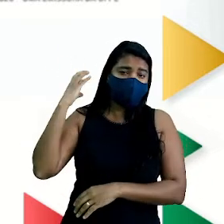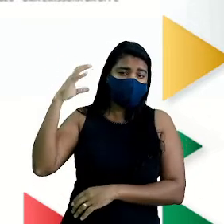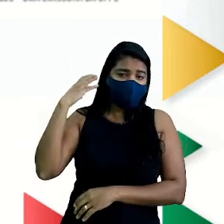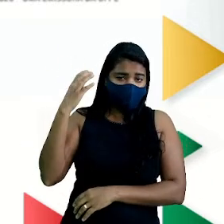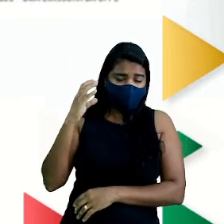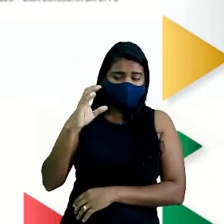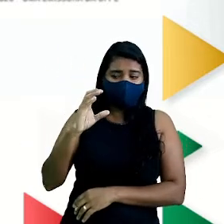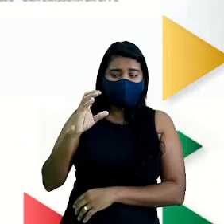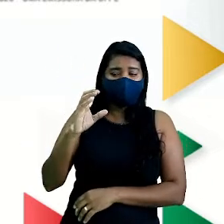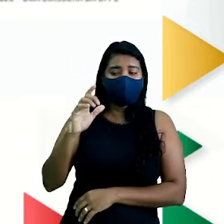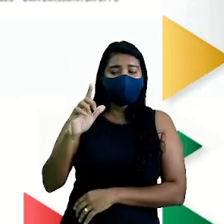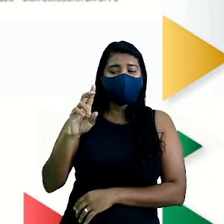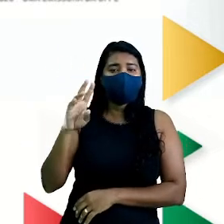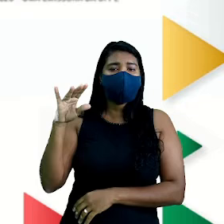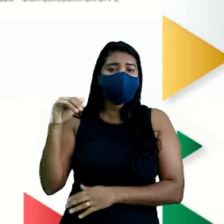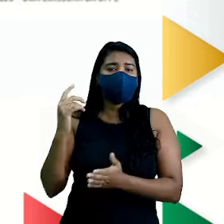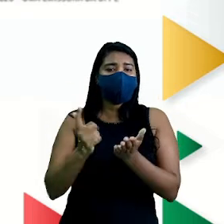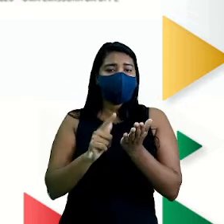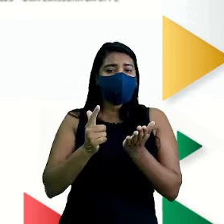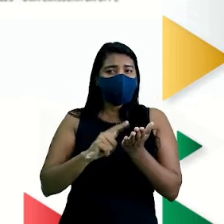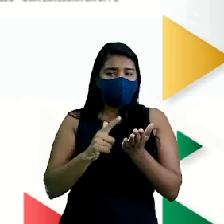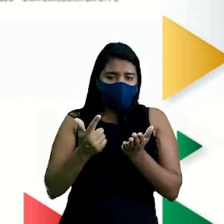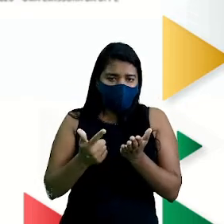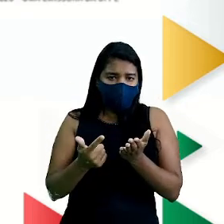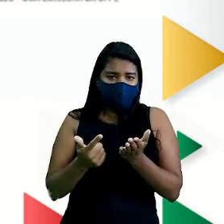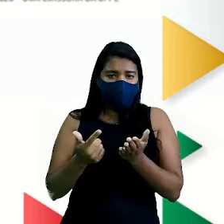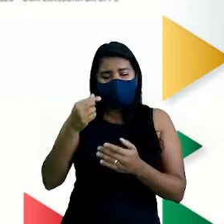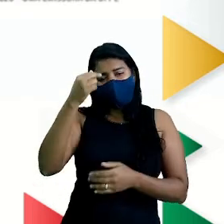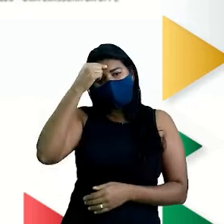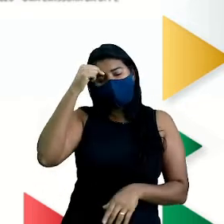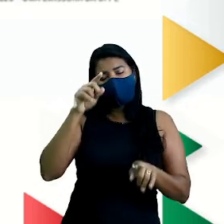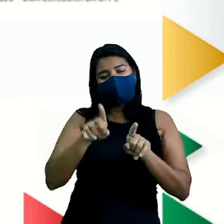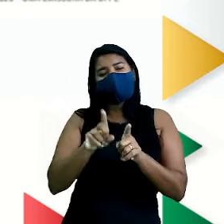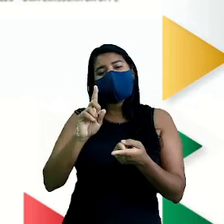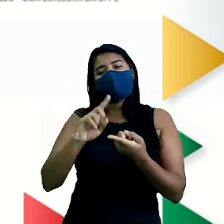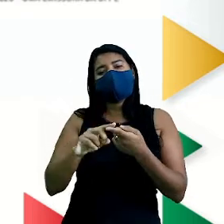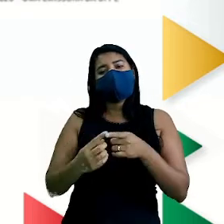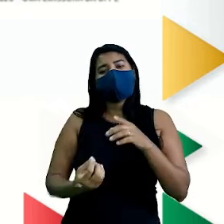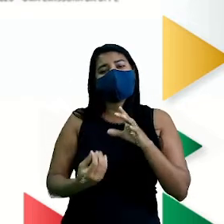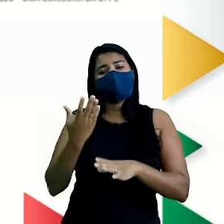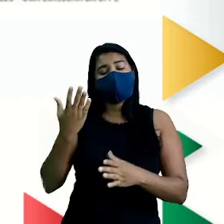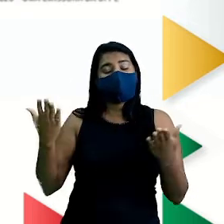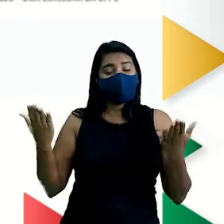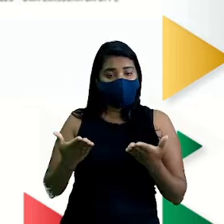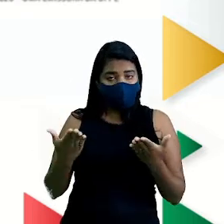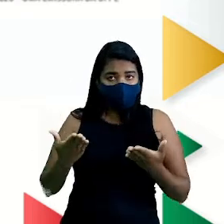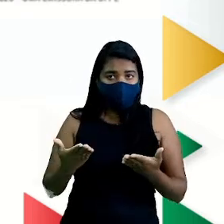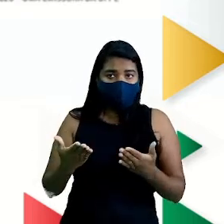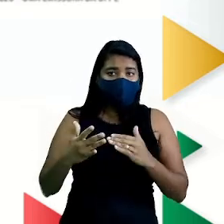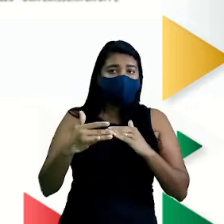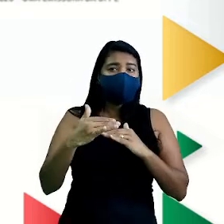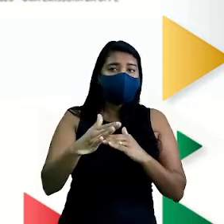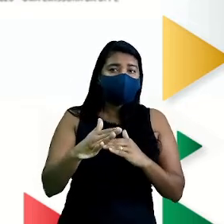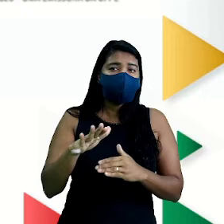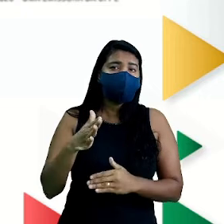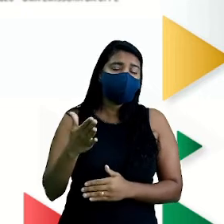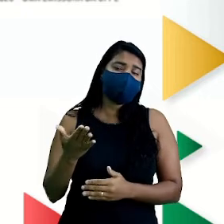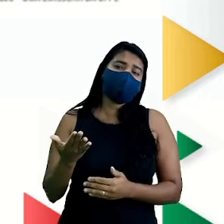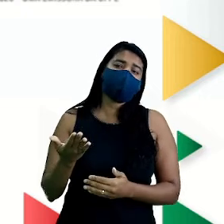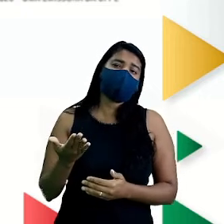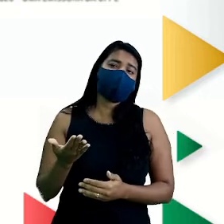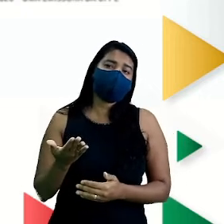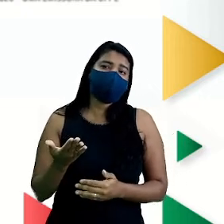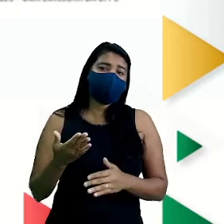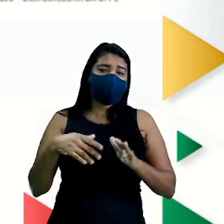a Rádio Jornal do Comércio e agora a Rádio Universitária. Né? E ainda hoje, se eu não me engano, mas até mais ou menos um tempo, existe